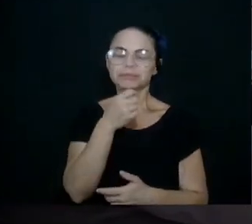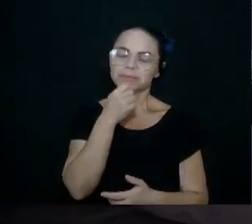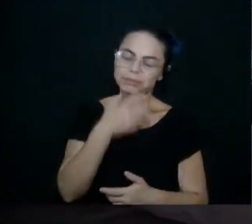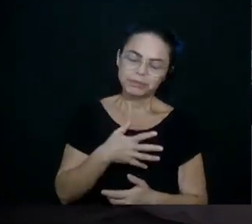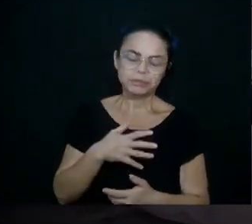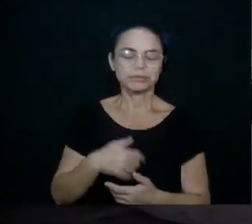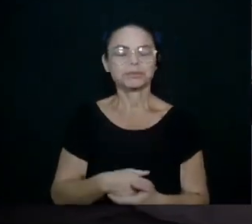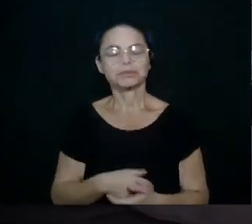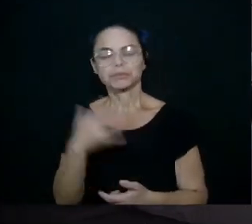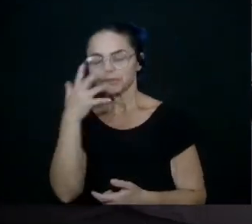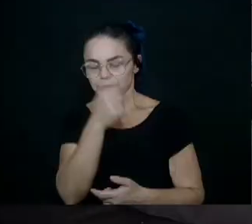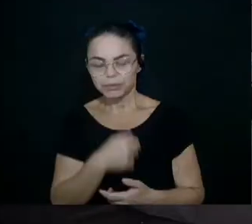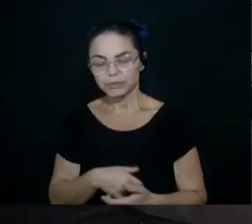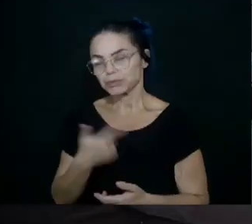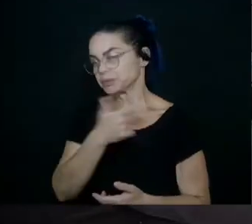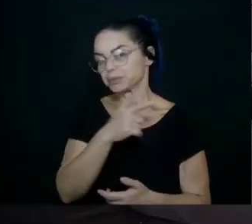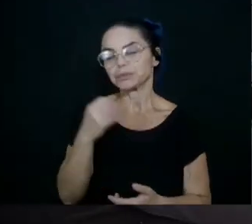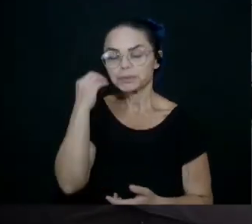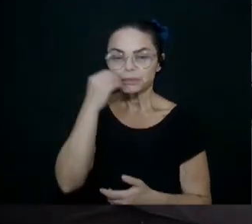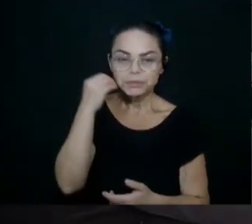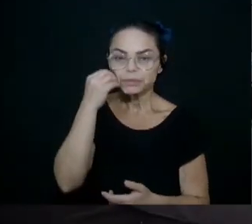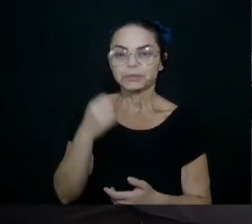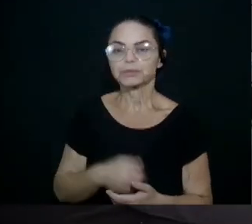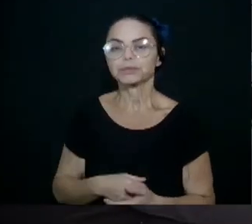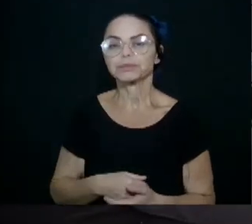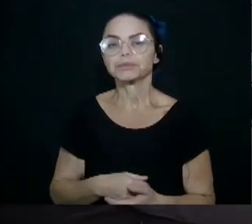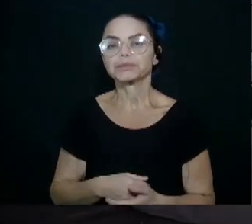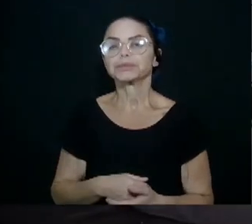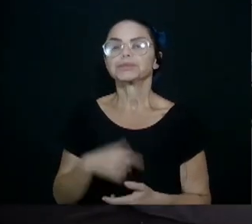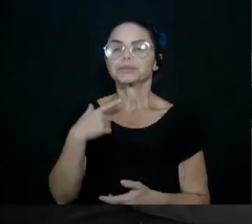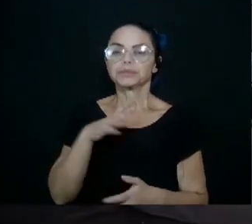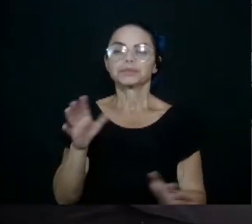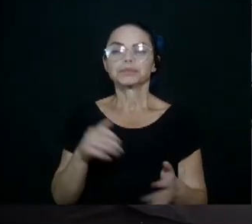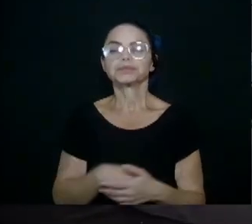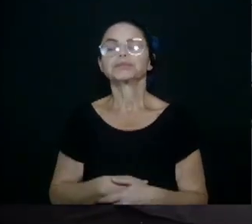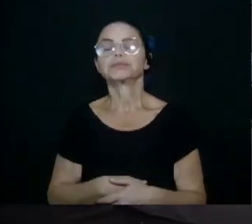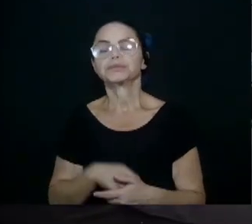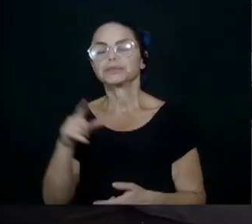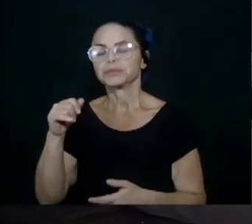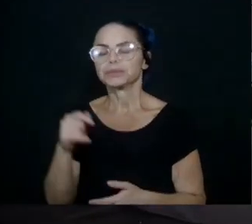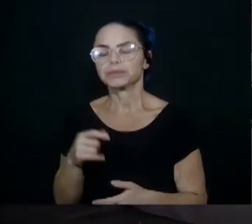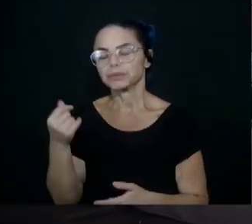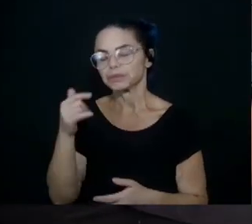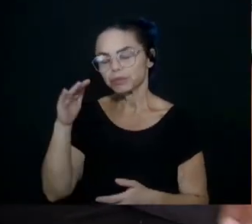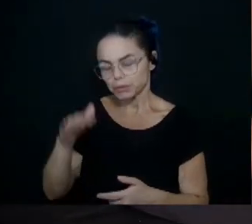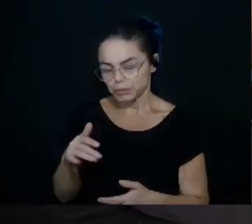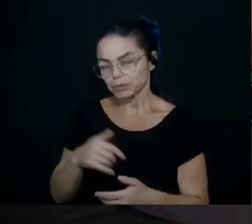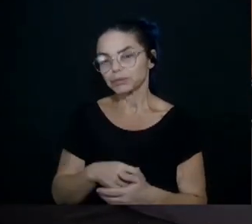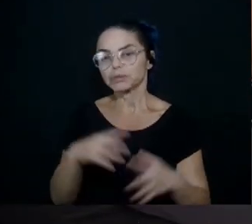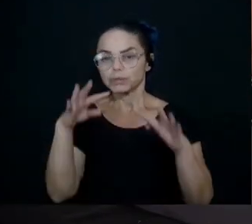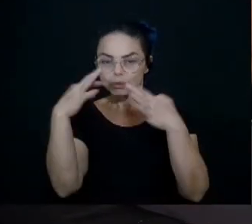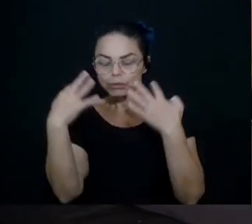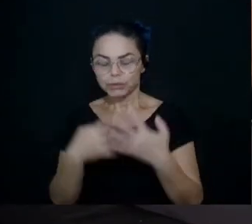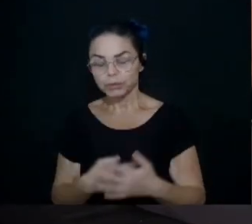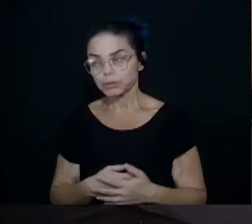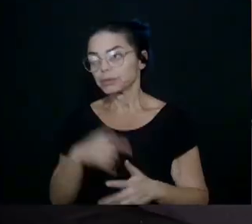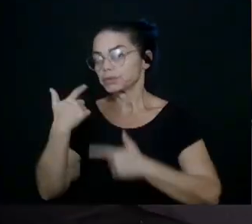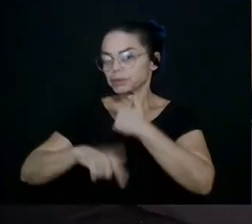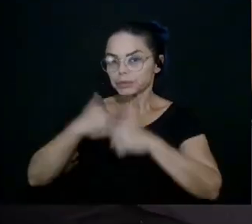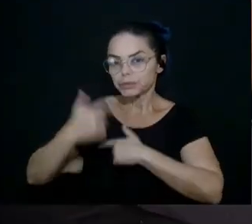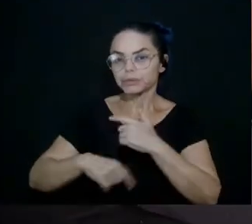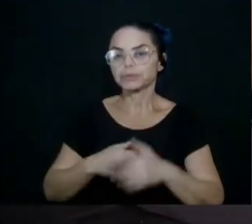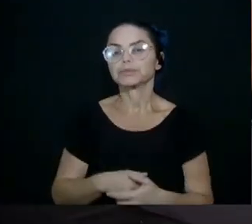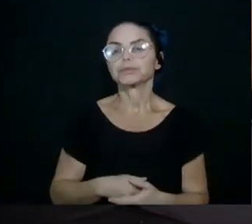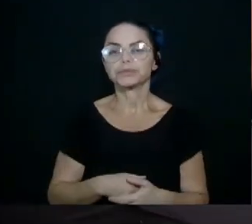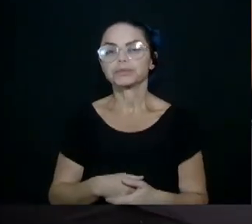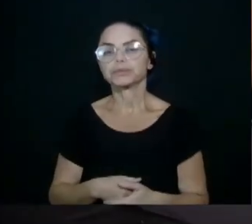tanta experiência, né? Tanta bagagem assim, eu optei por isso. E aí comecei a chamar a atenção, comecei a trabalhar dessa forma. Na época